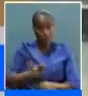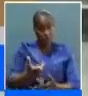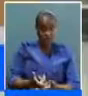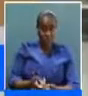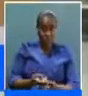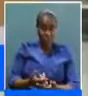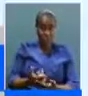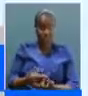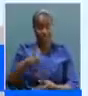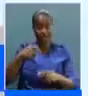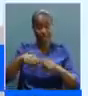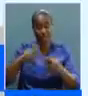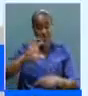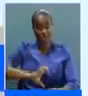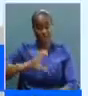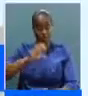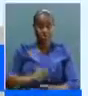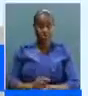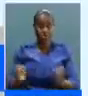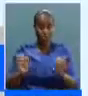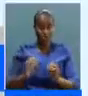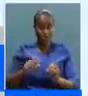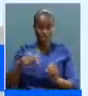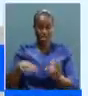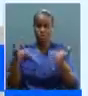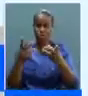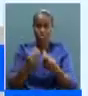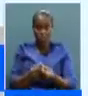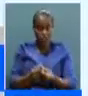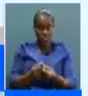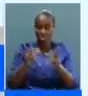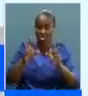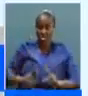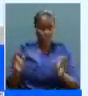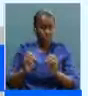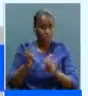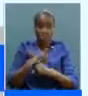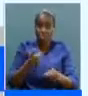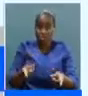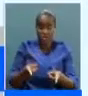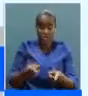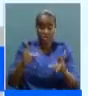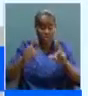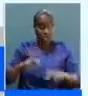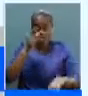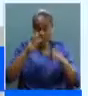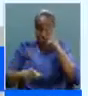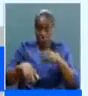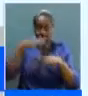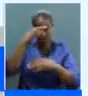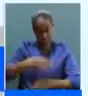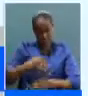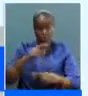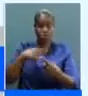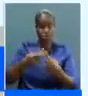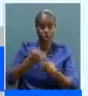de confiança. Este orçamento é de desesperança, porque dá uma machadada na esperança daqueles que acreditaram que 2018